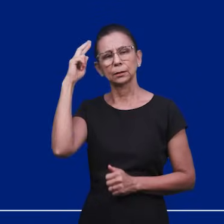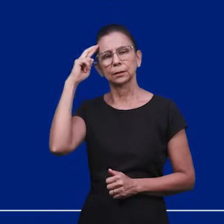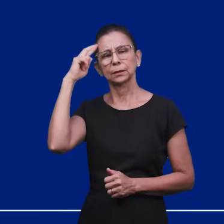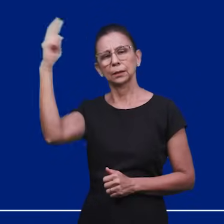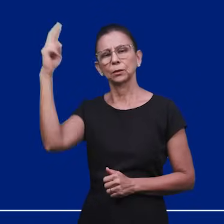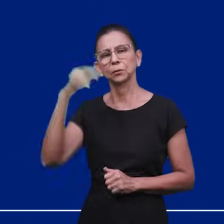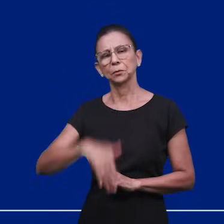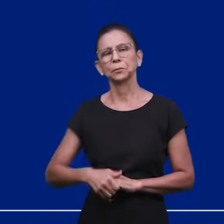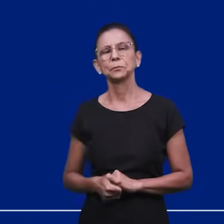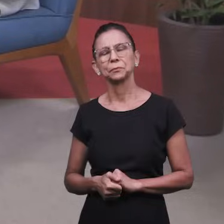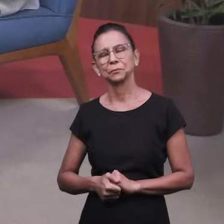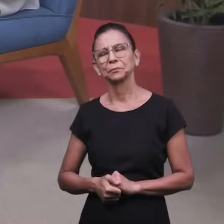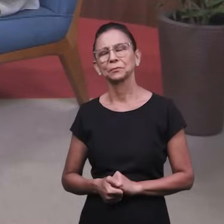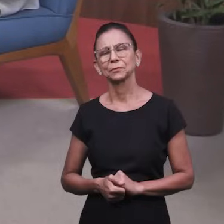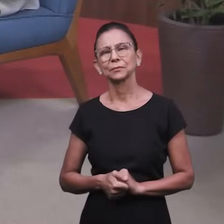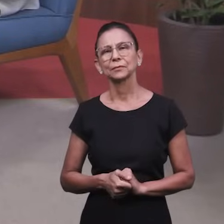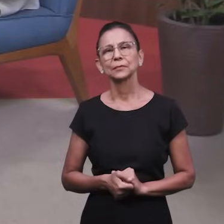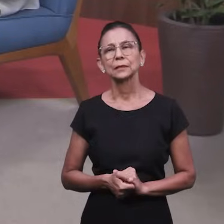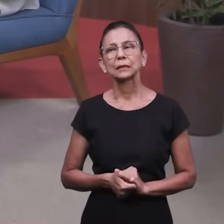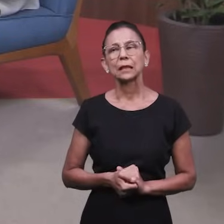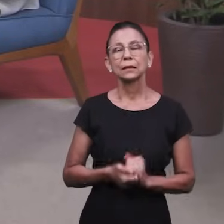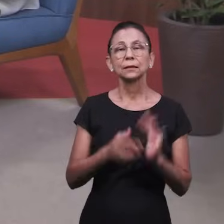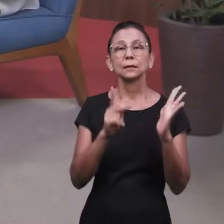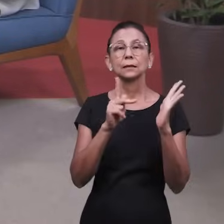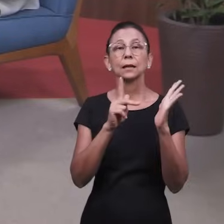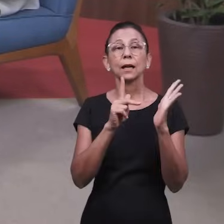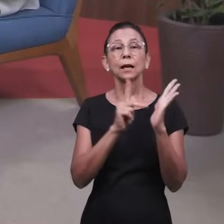é a parábola